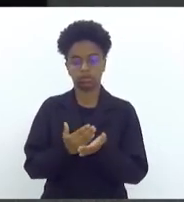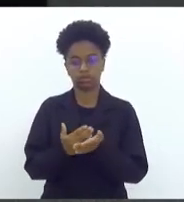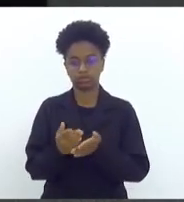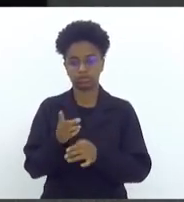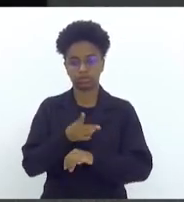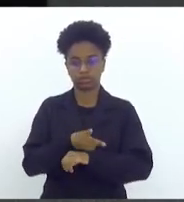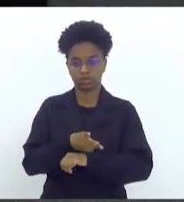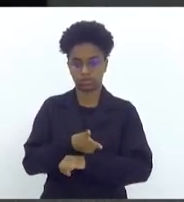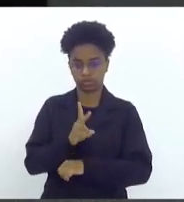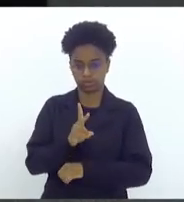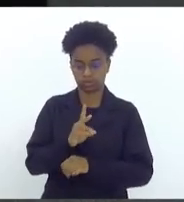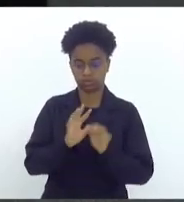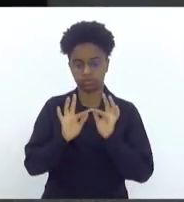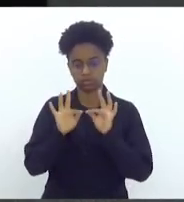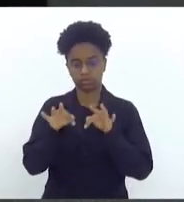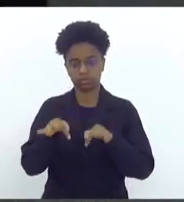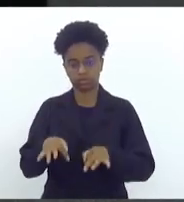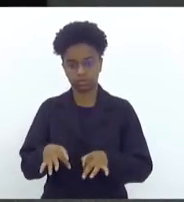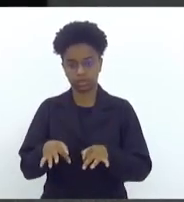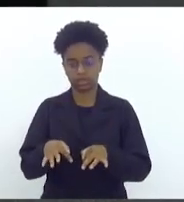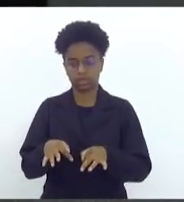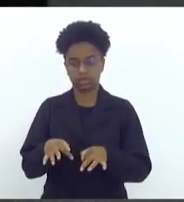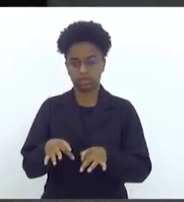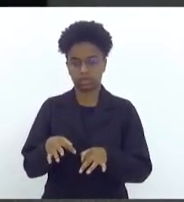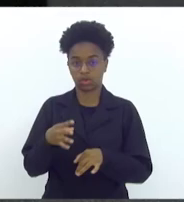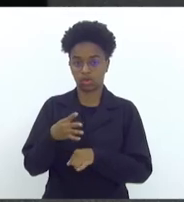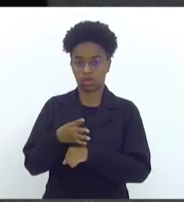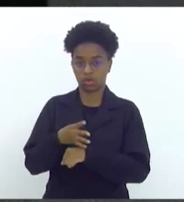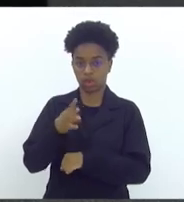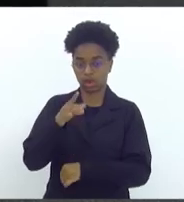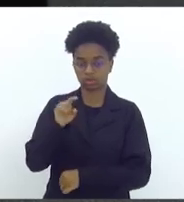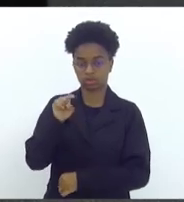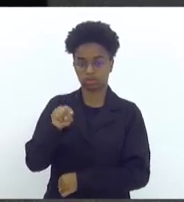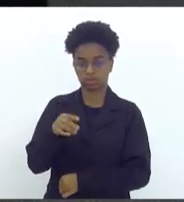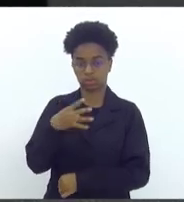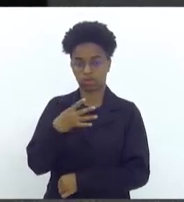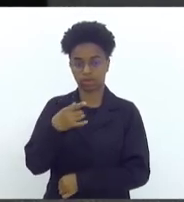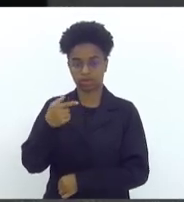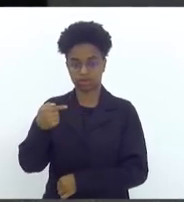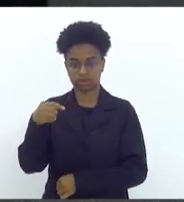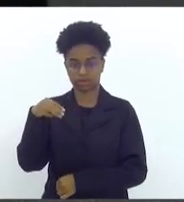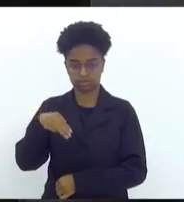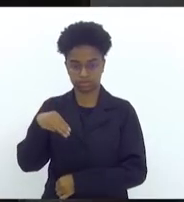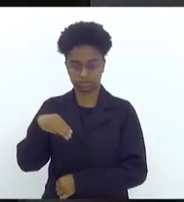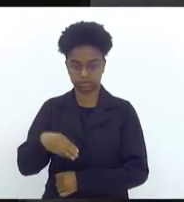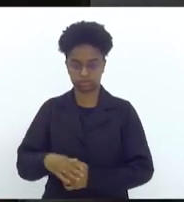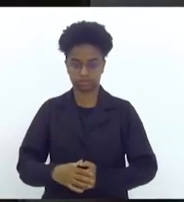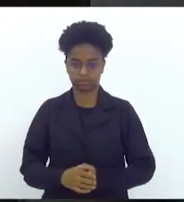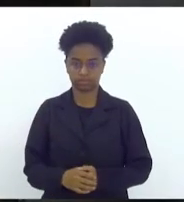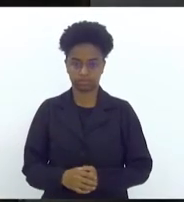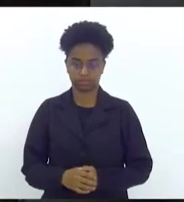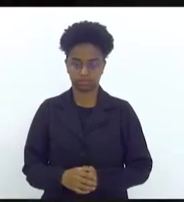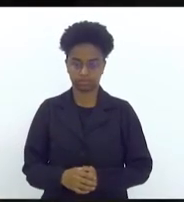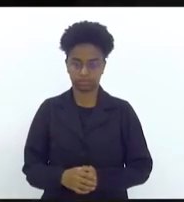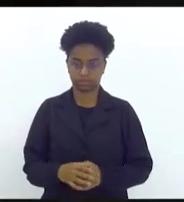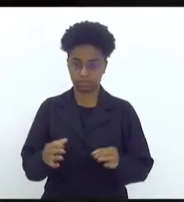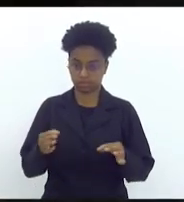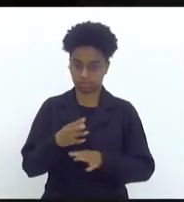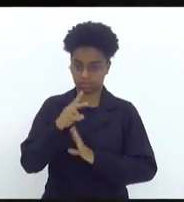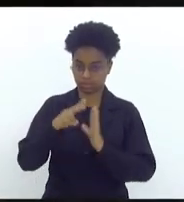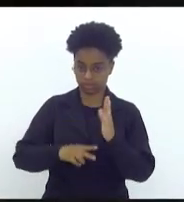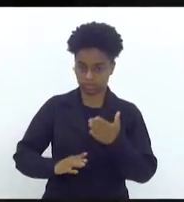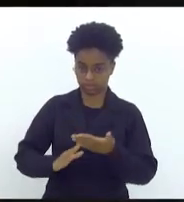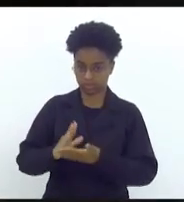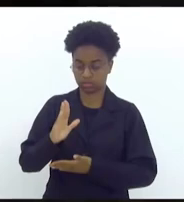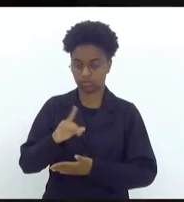14 horas encerrou-se às 16 horas e 47 minutos líder e